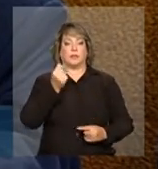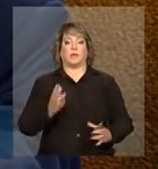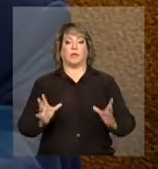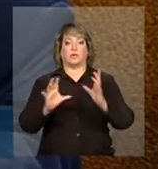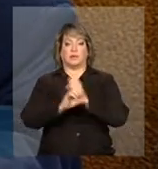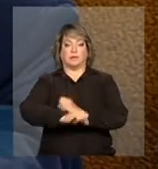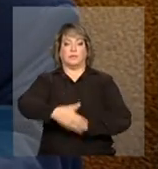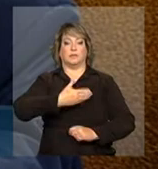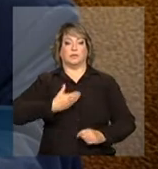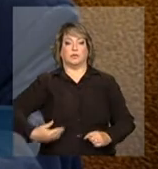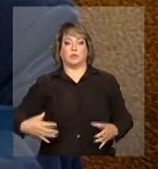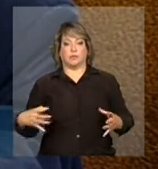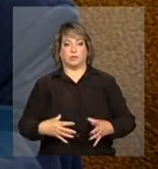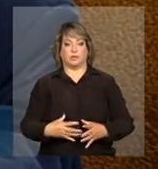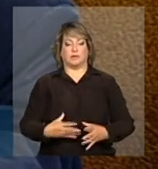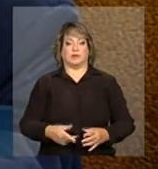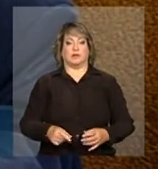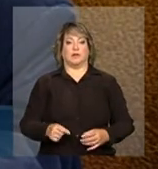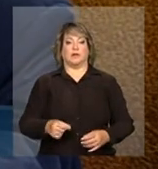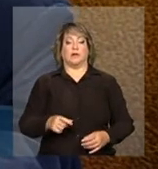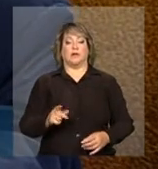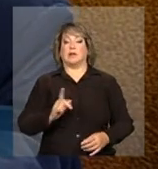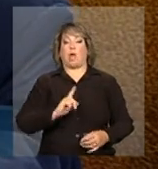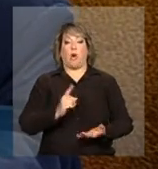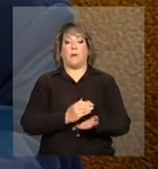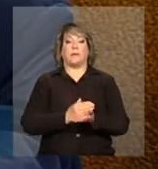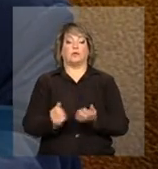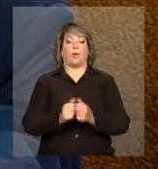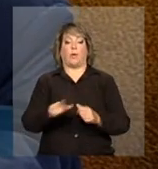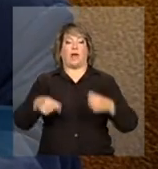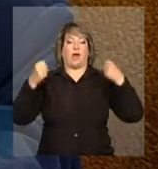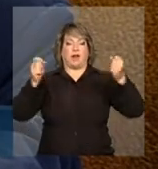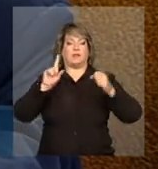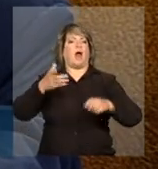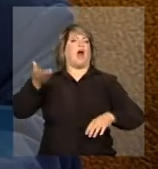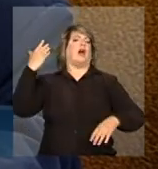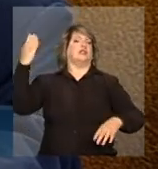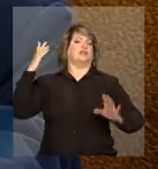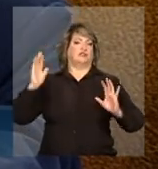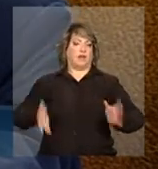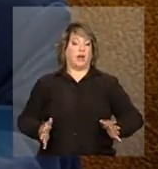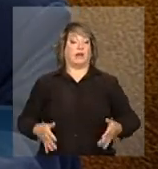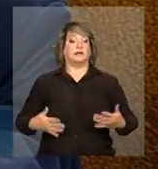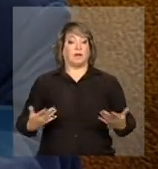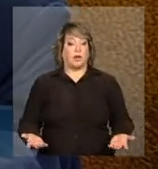público não tenha se iniciado com essas manifestações, elas nos trazem